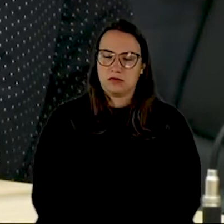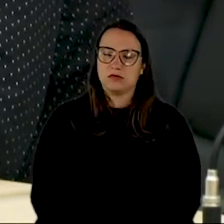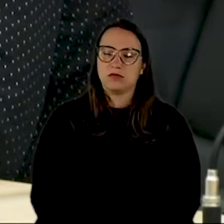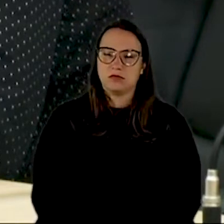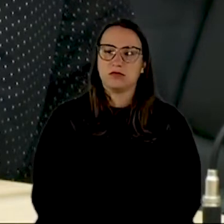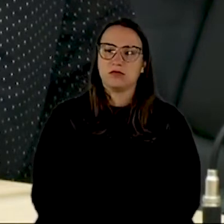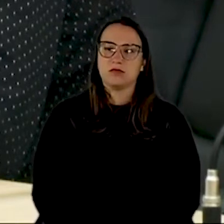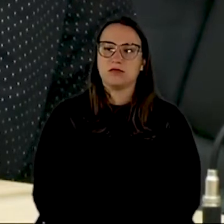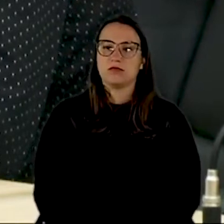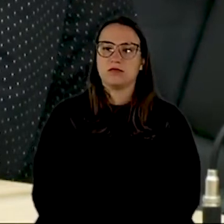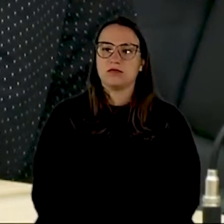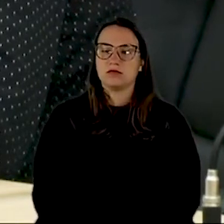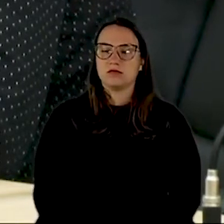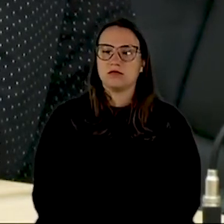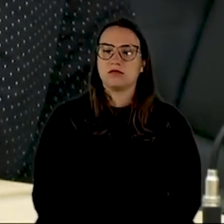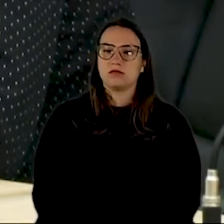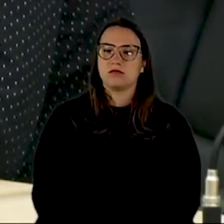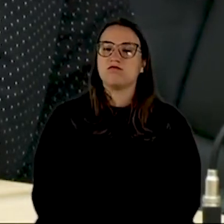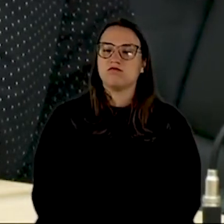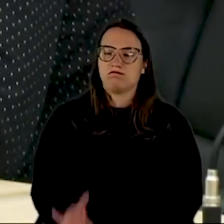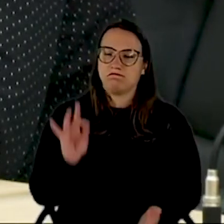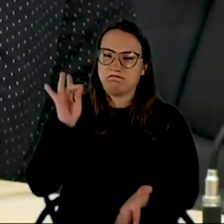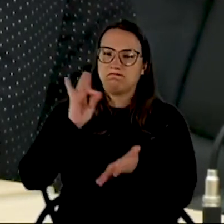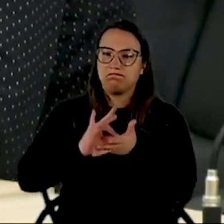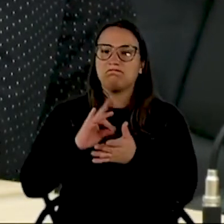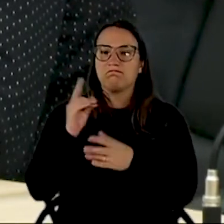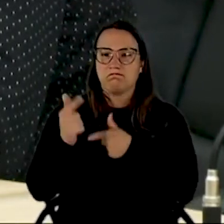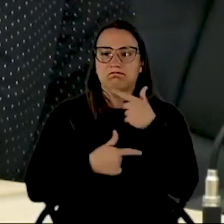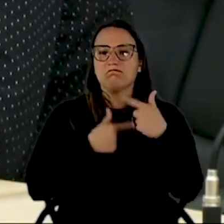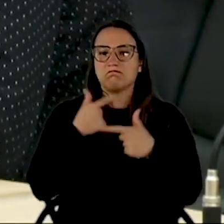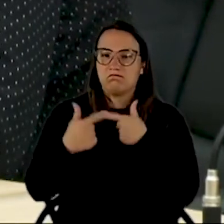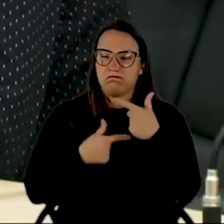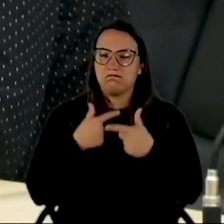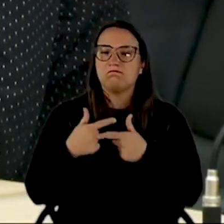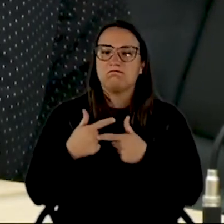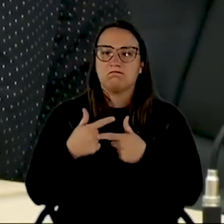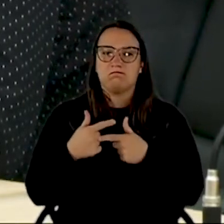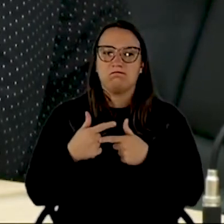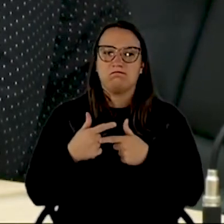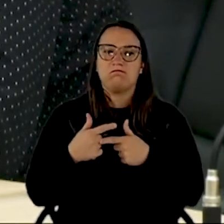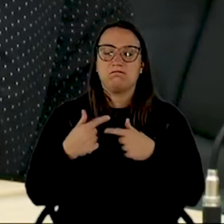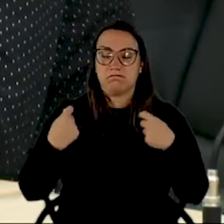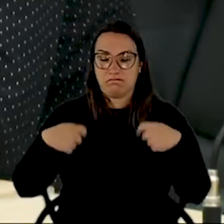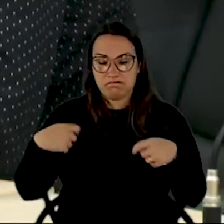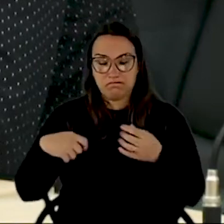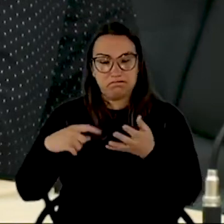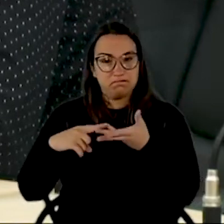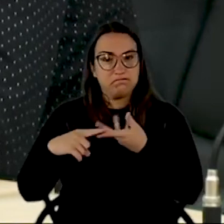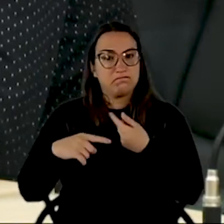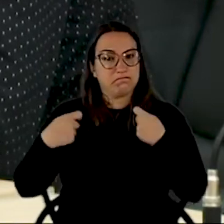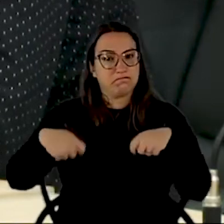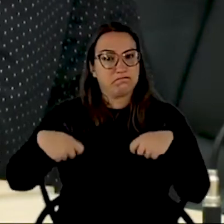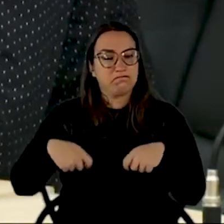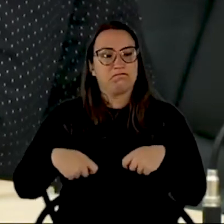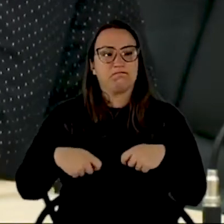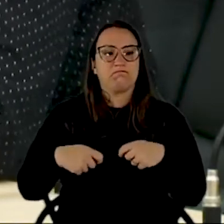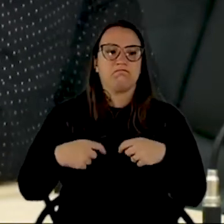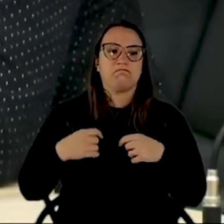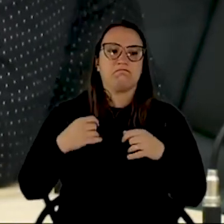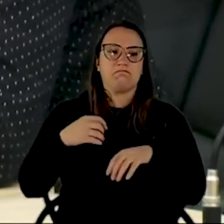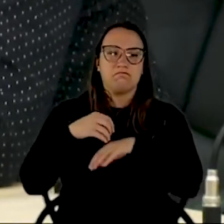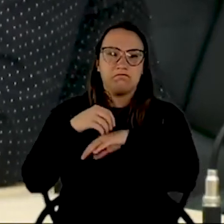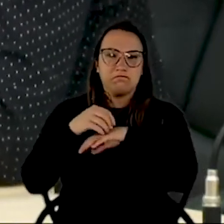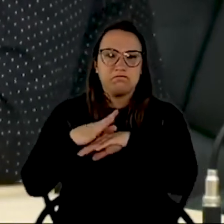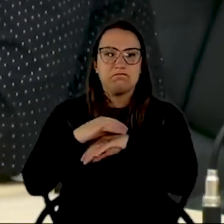ajudando também você, porque realmente se trabalha para quem mais precisa, mesmo necessita. Então fica aqui os meus